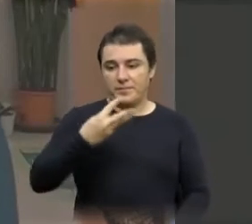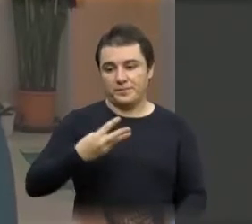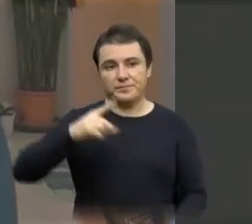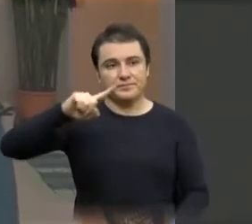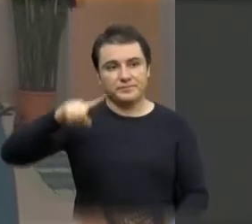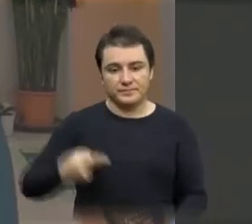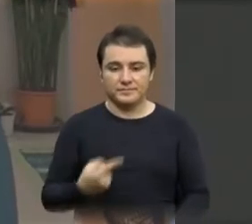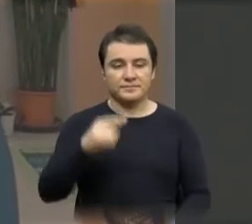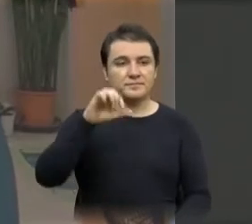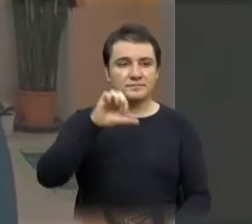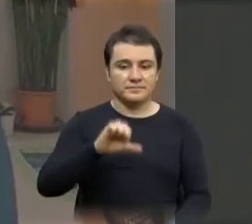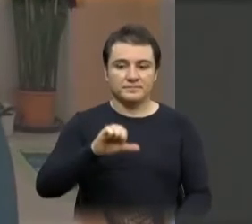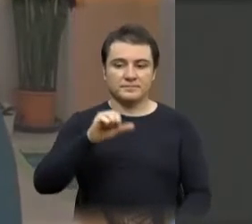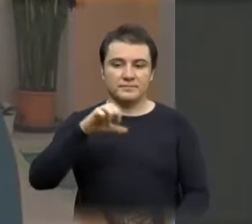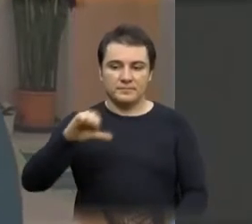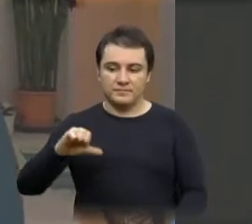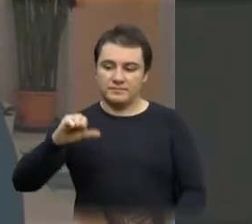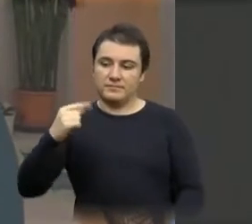243.991